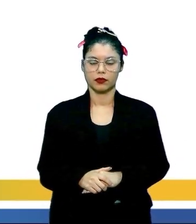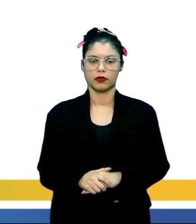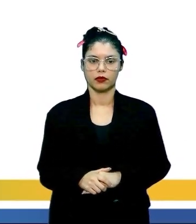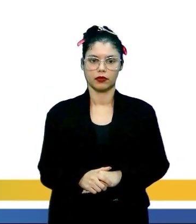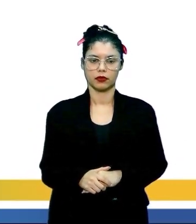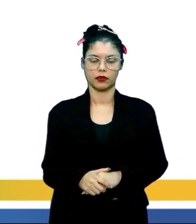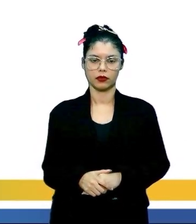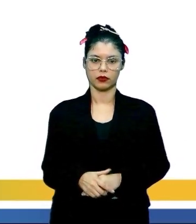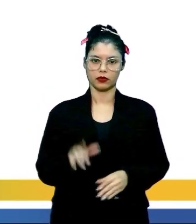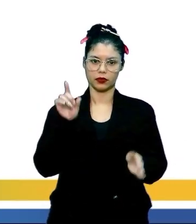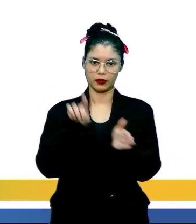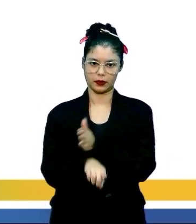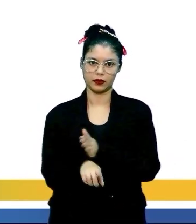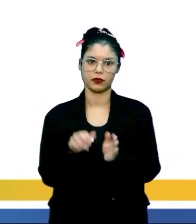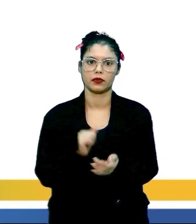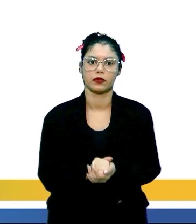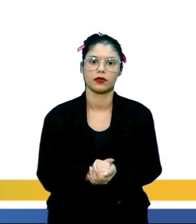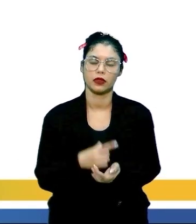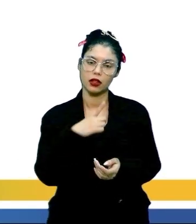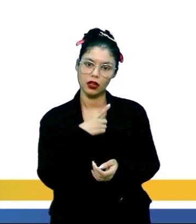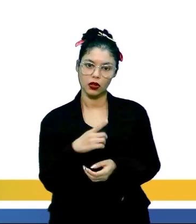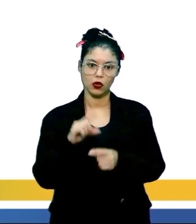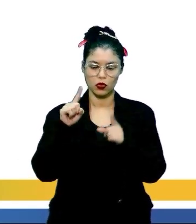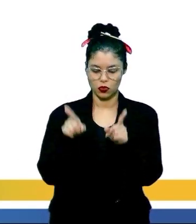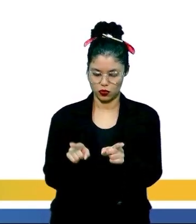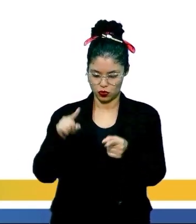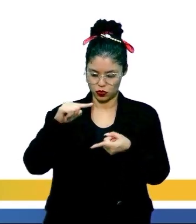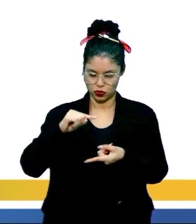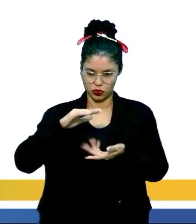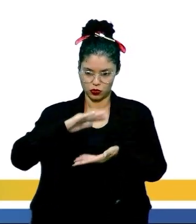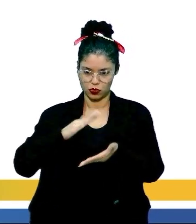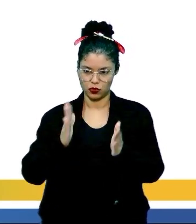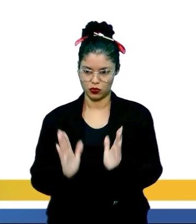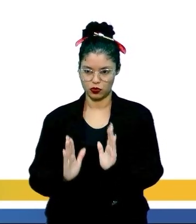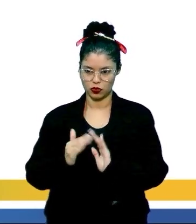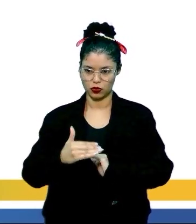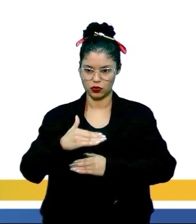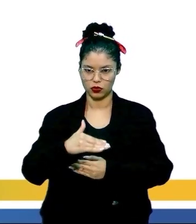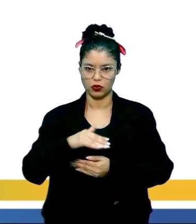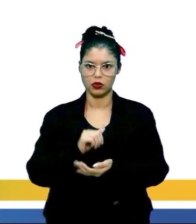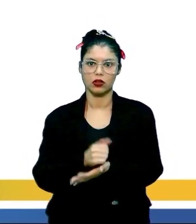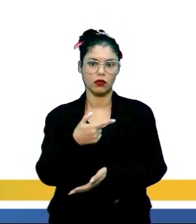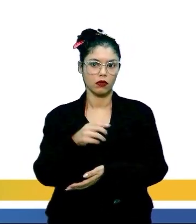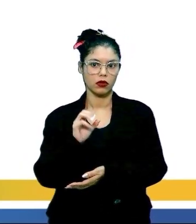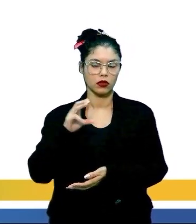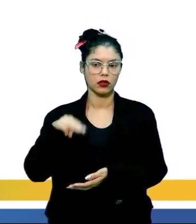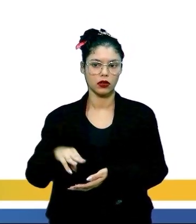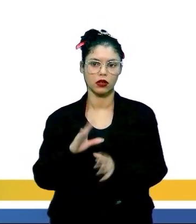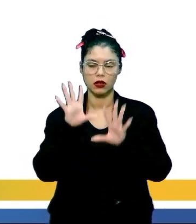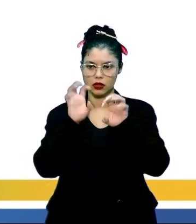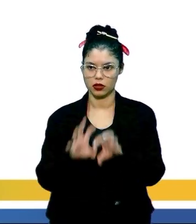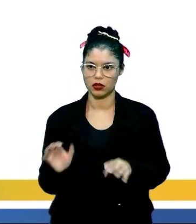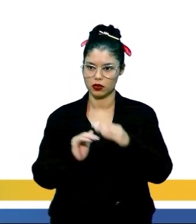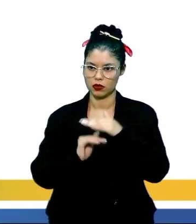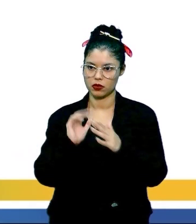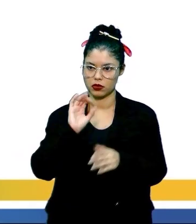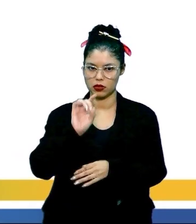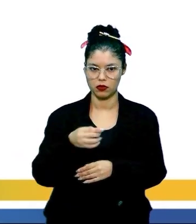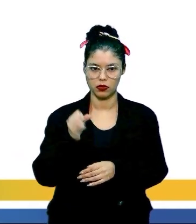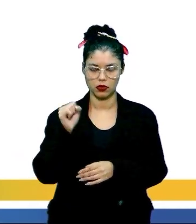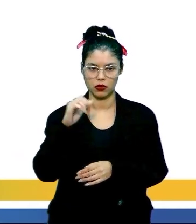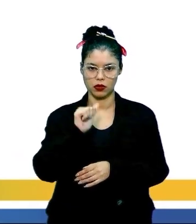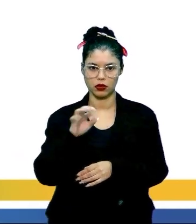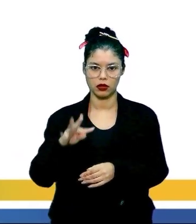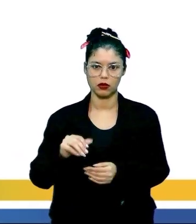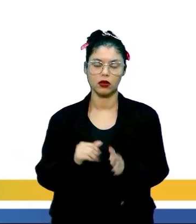Bom, primeira questão diz o seguinte, ó. Um recipiente cúbico de aresta de 20 cm contém um gás à pressão de 0,8